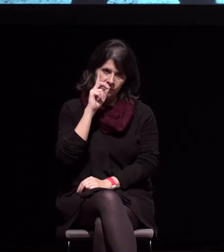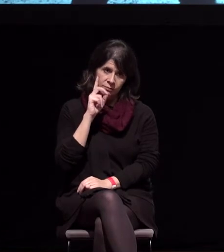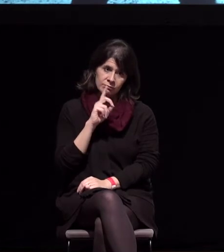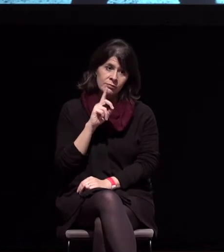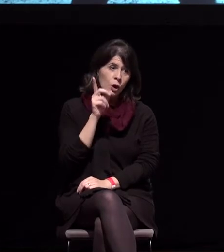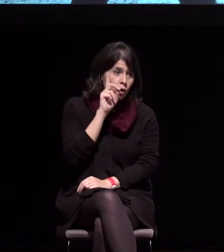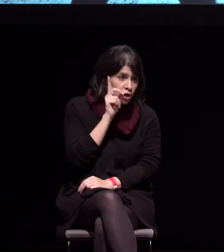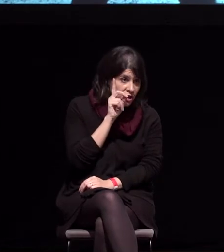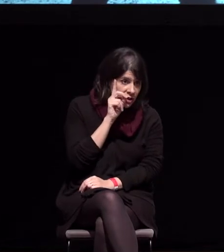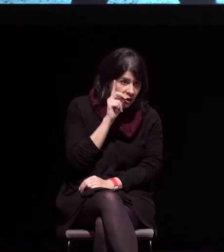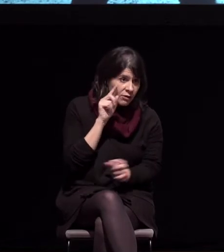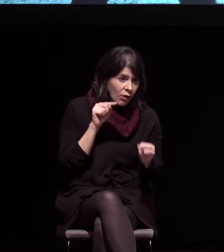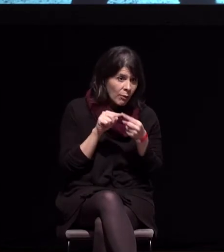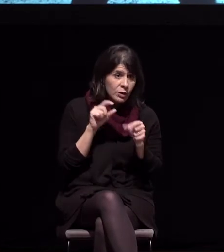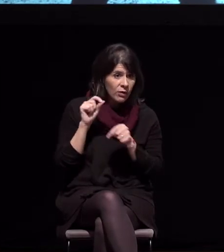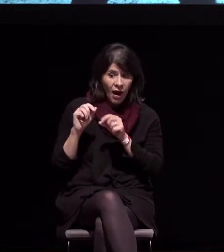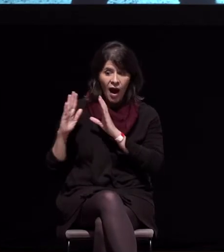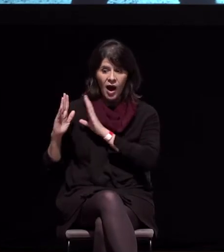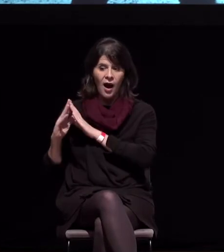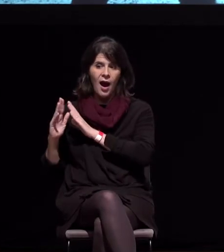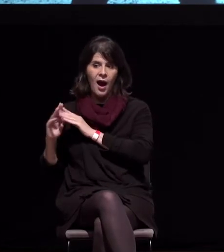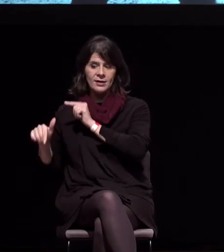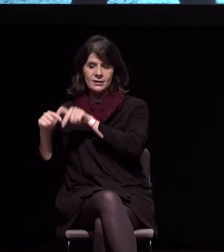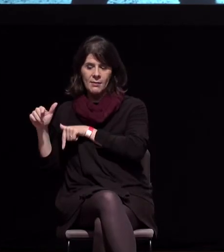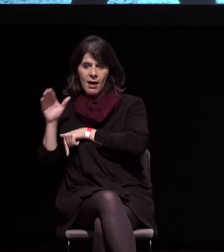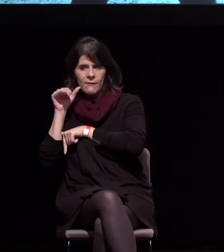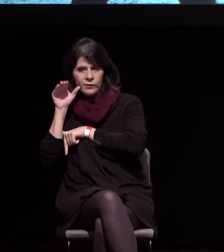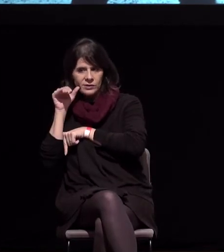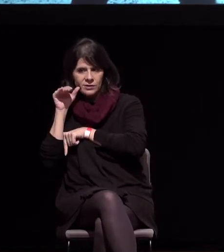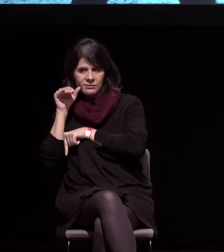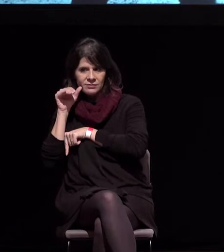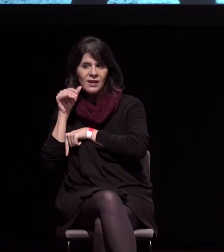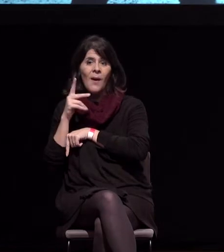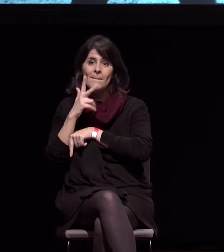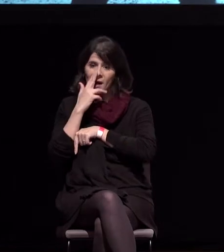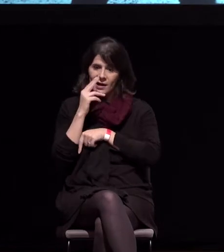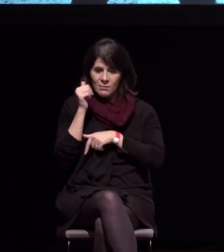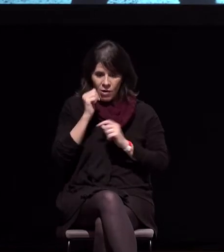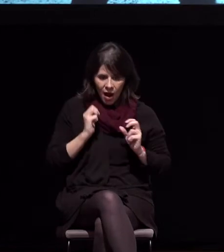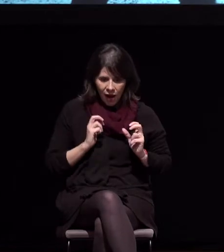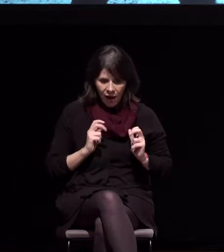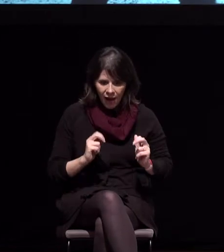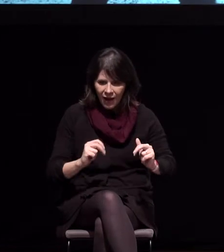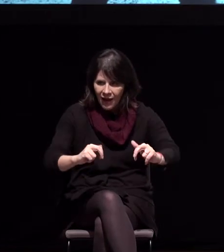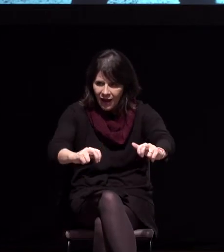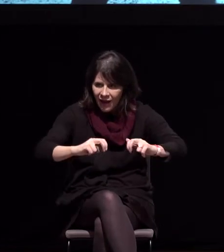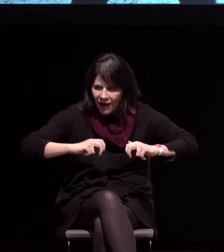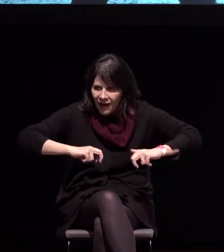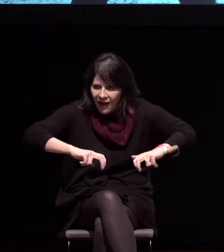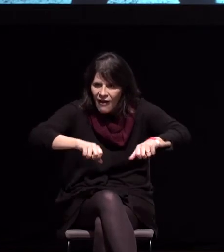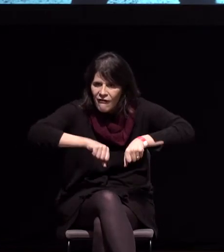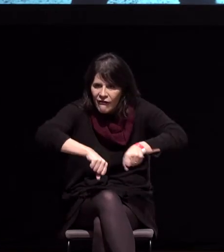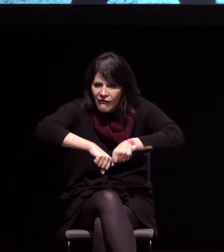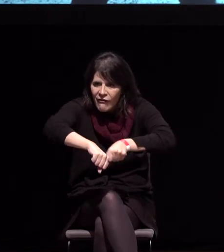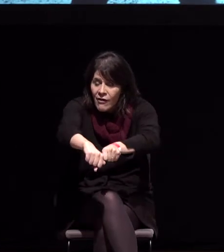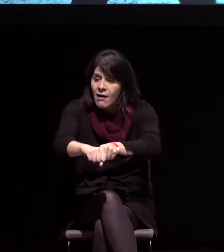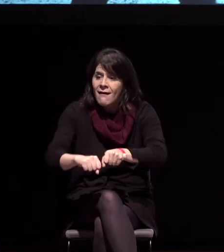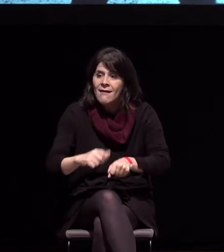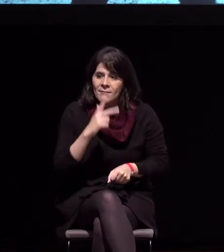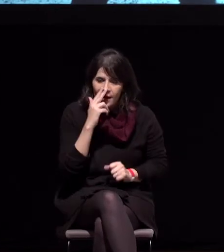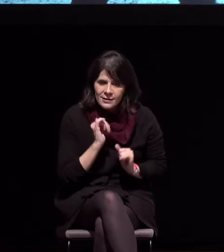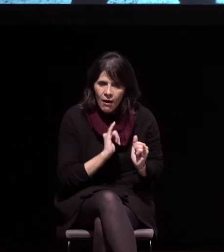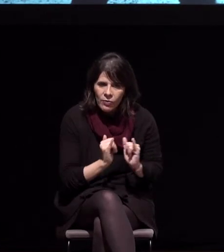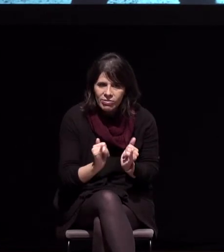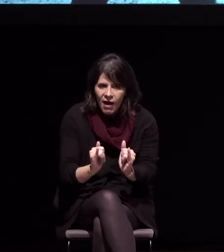trabalhava, não é? Então, essas mulheres eram vistas como ameaça, porque elas contavam sobre as coisas. Elas tinham